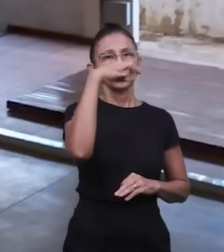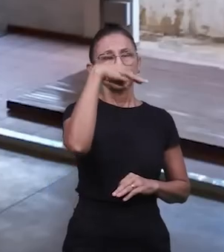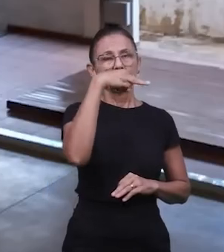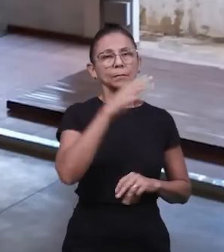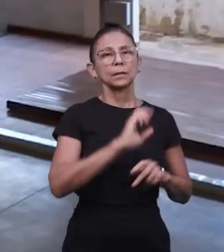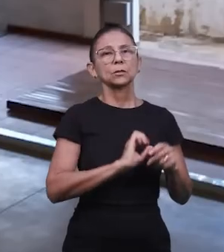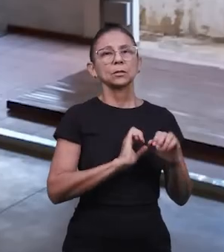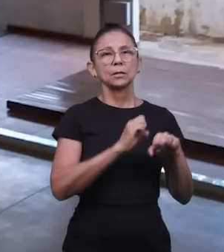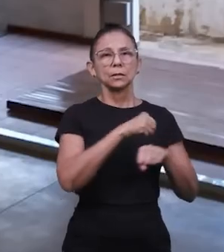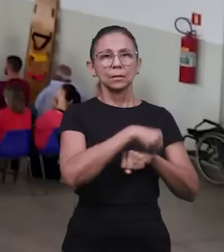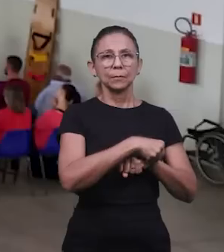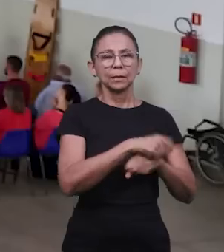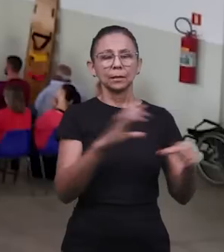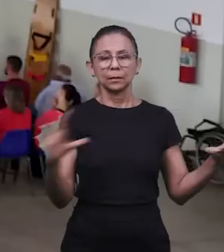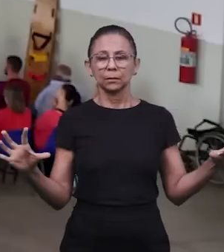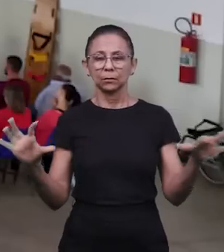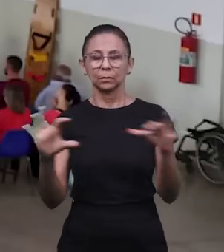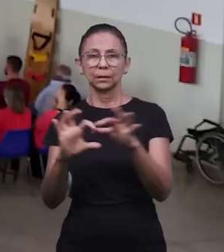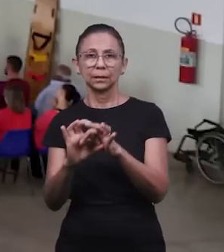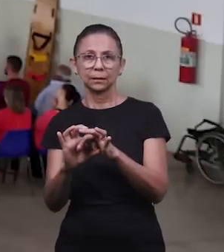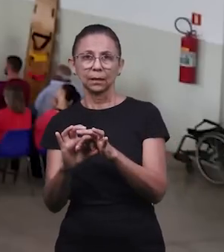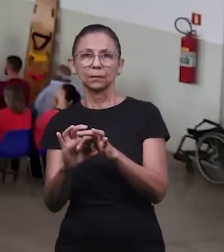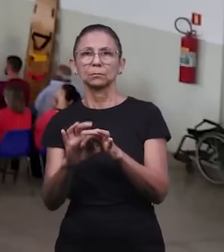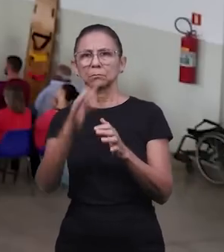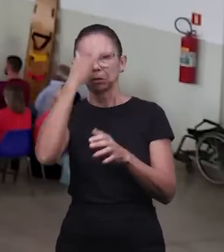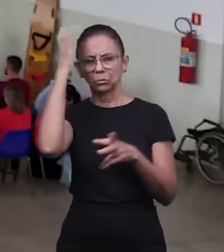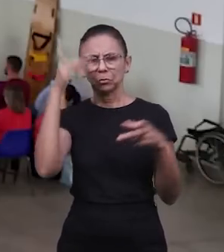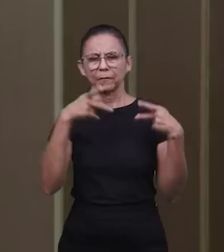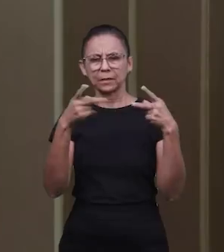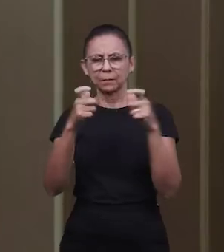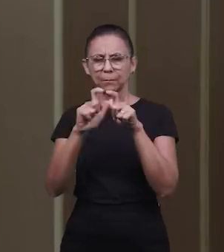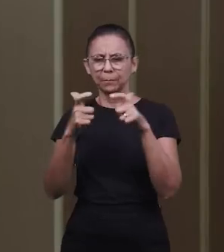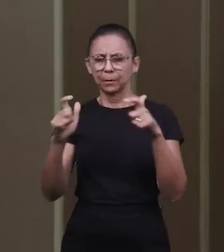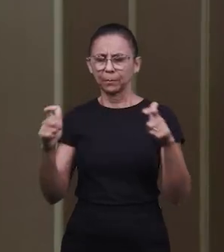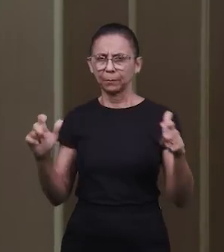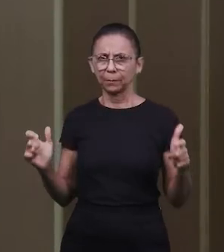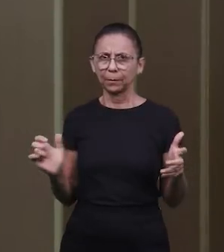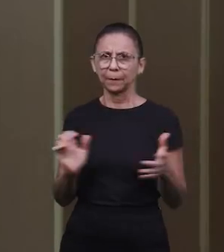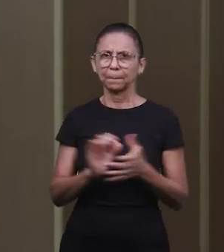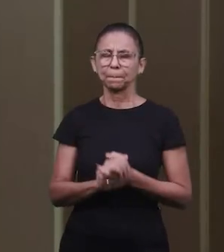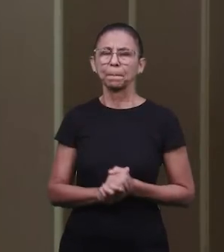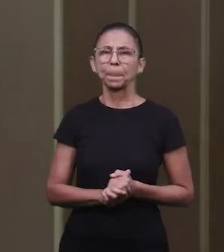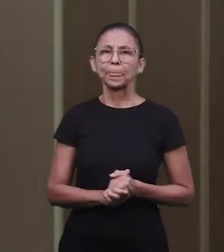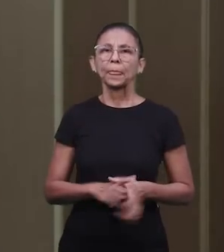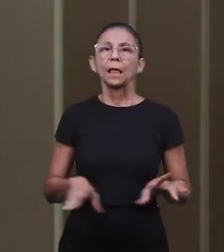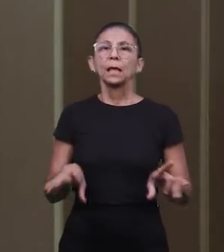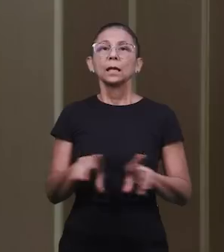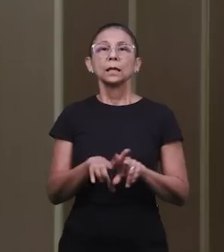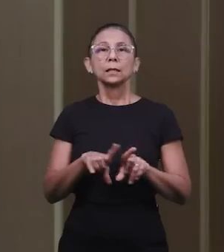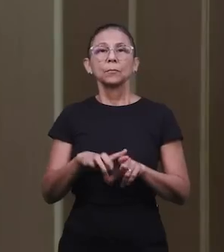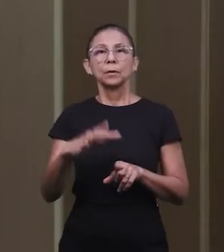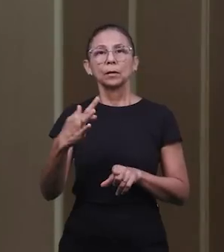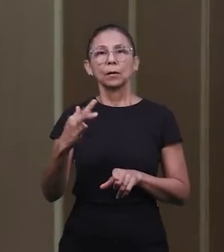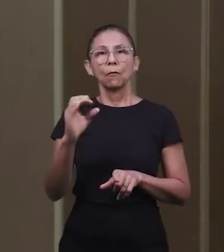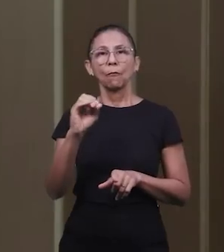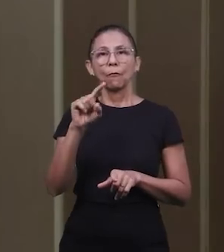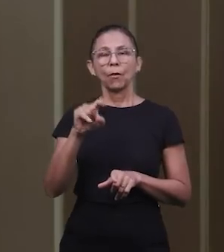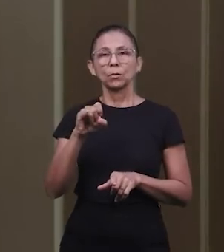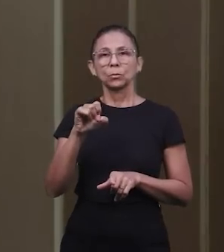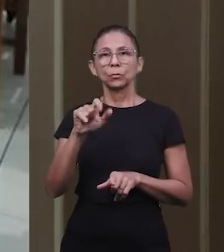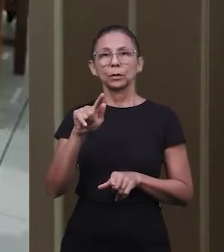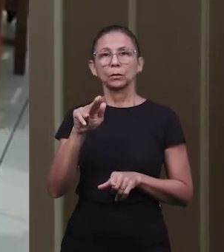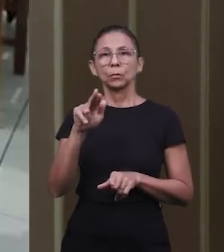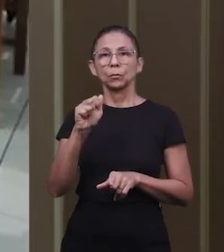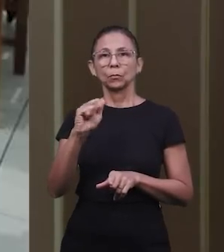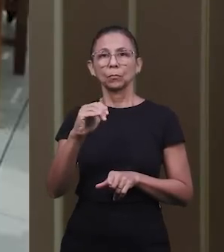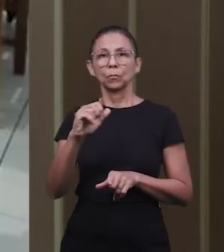participantes recebendo o ensino da parte do Senhor. Na cidade agora de Foz do Iguaçu, o pastor Jurandir está informando